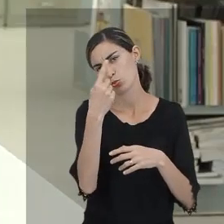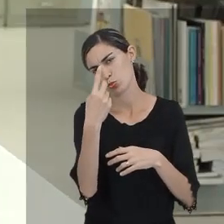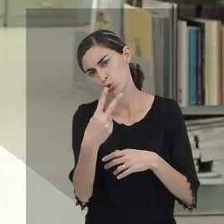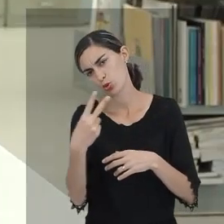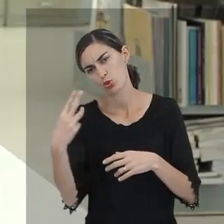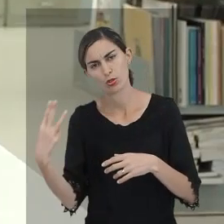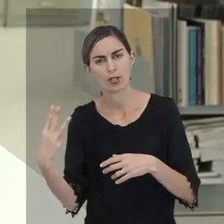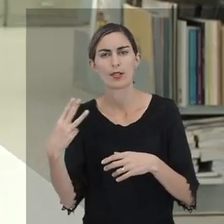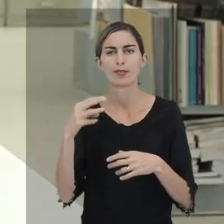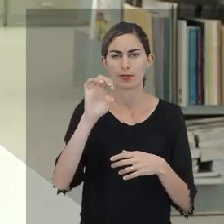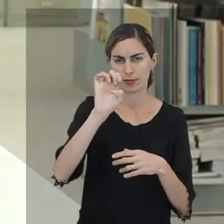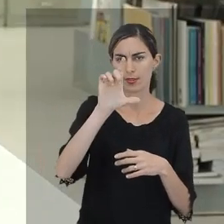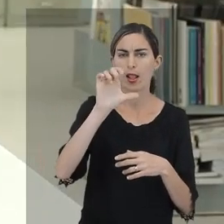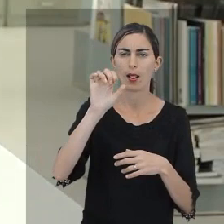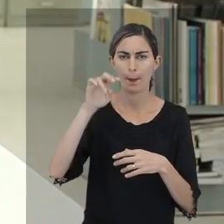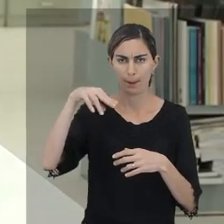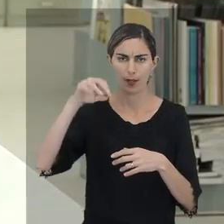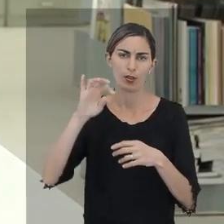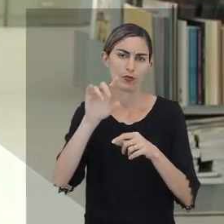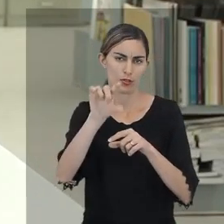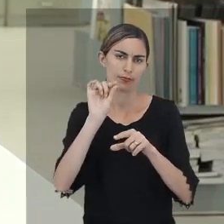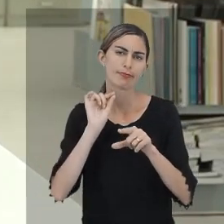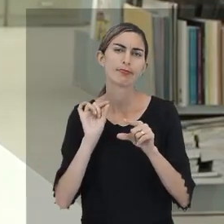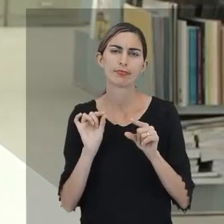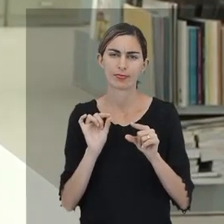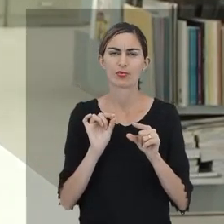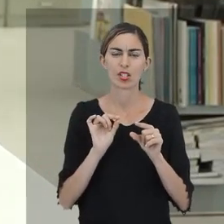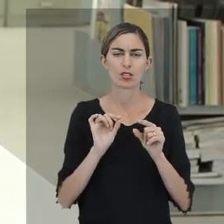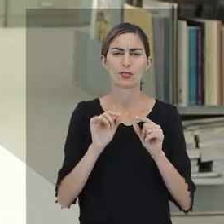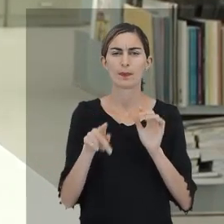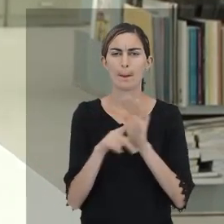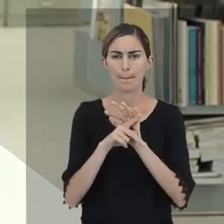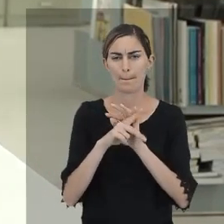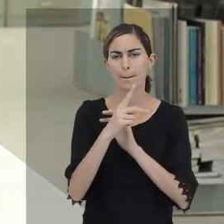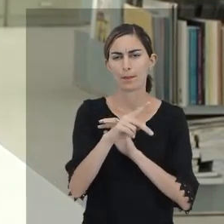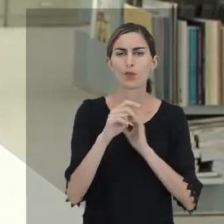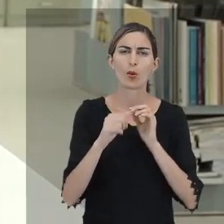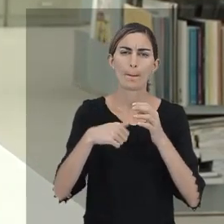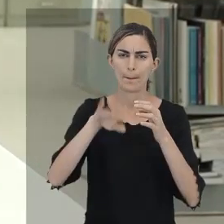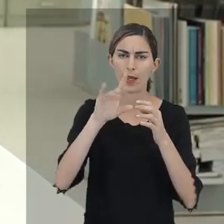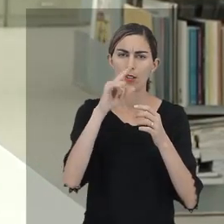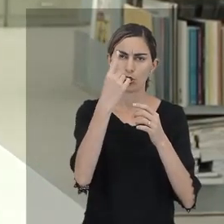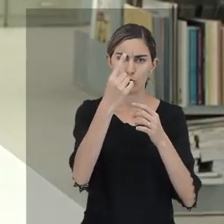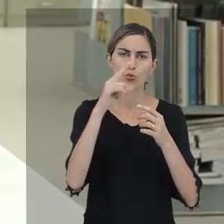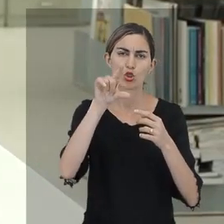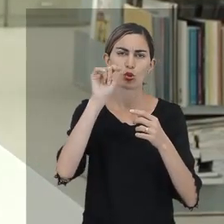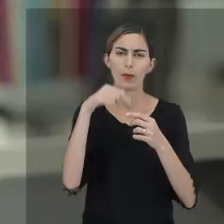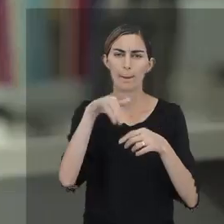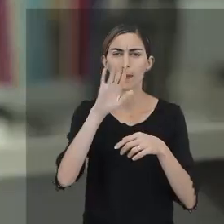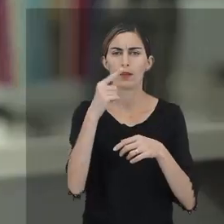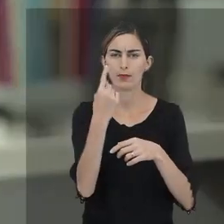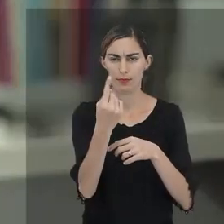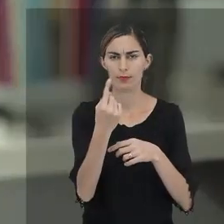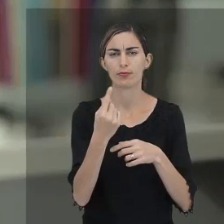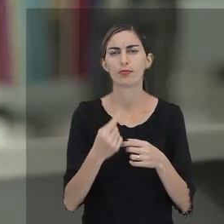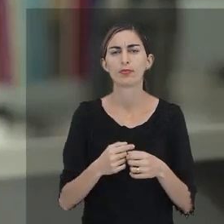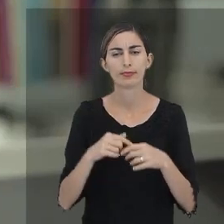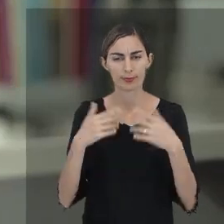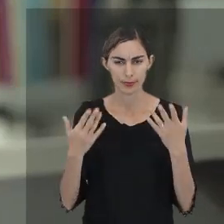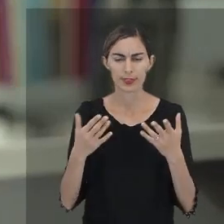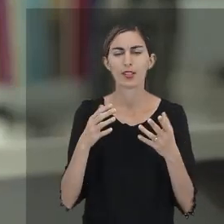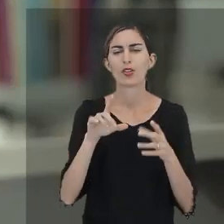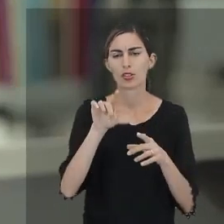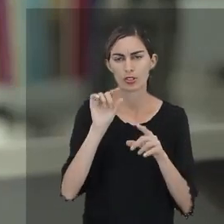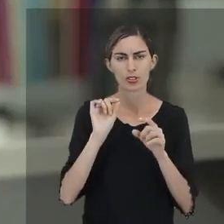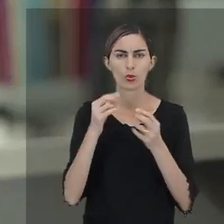elementos então esse cheque bolsa que ele não é exclusivo você pode ser mais um elemento e essa é a